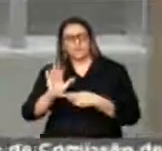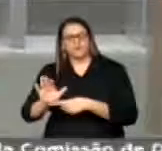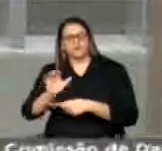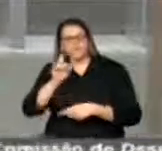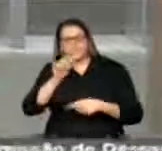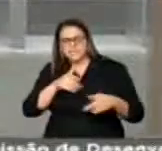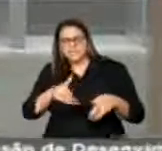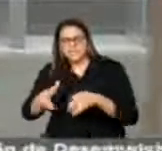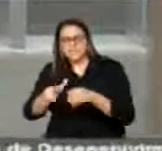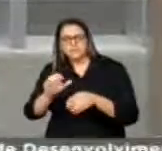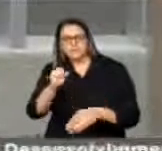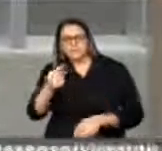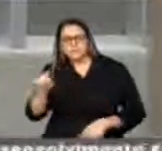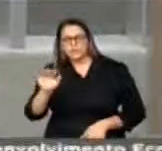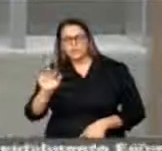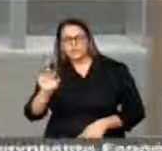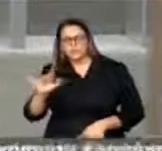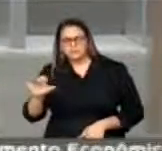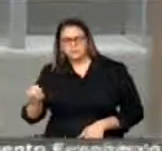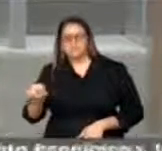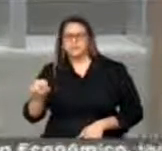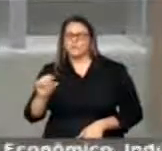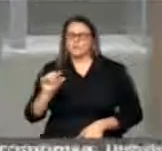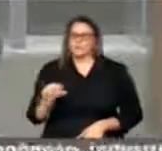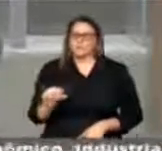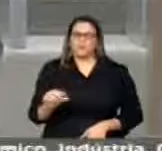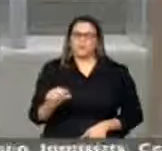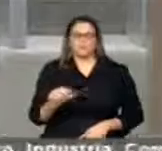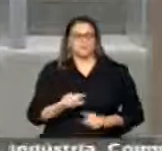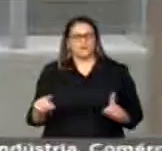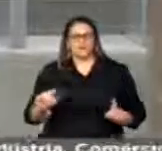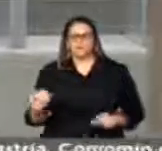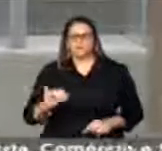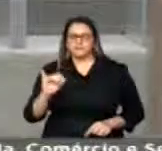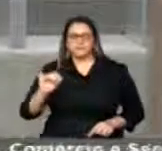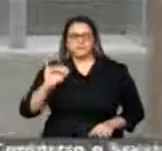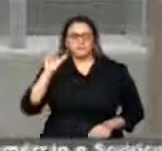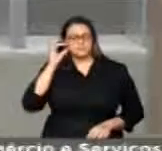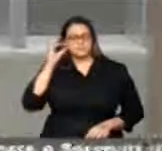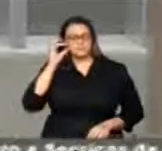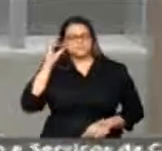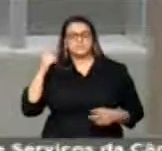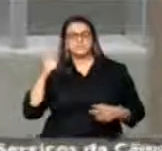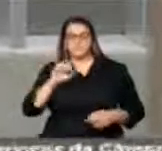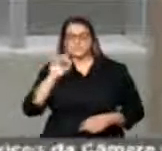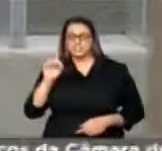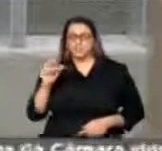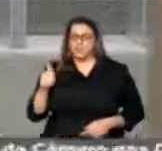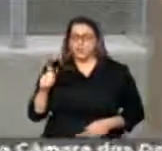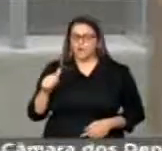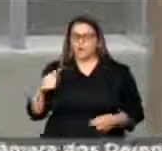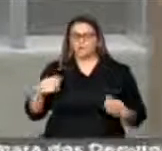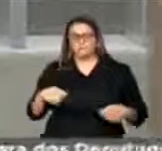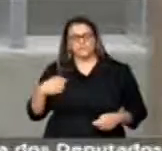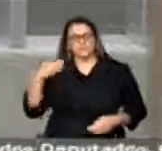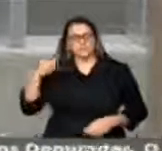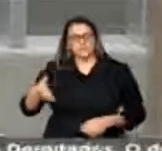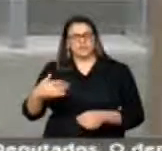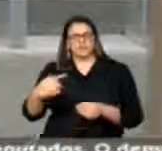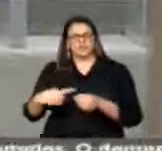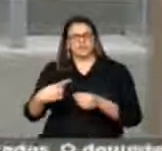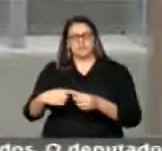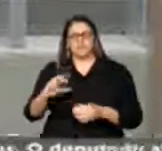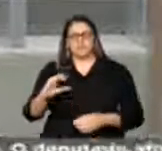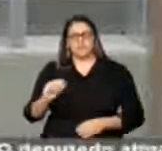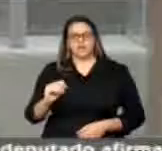uma coisa pequena. A presidente Dilma deve ir dia 11 a Cabrobó entregar mais uma parte da